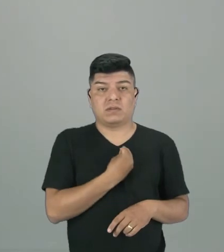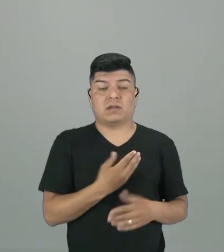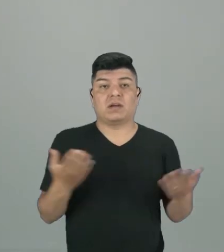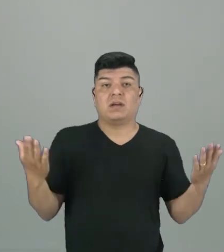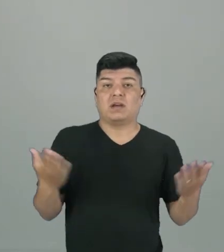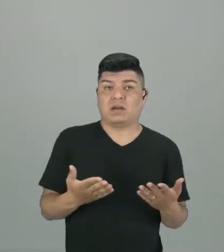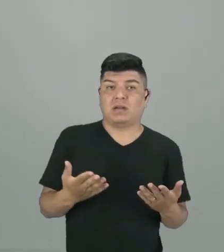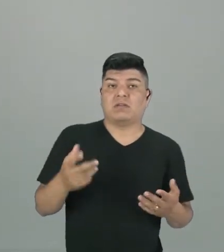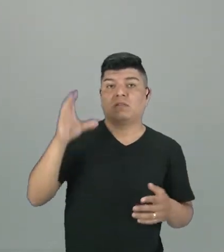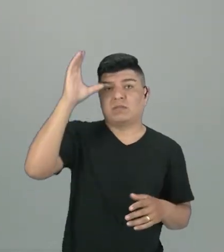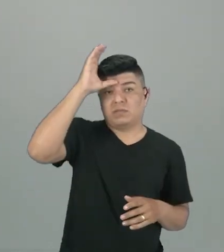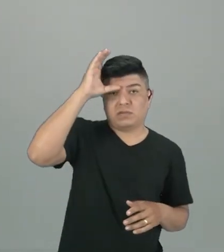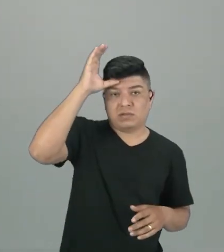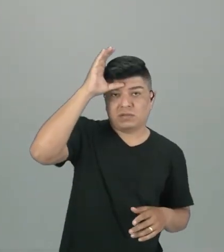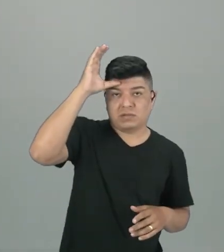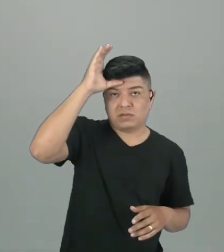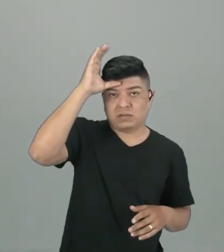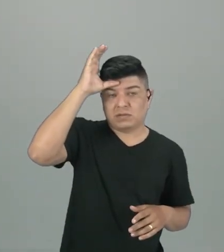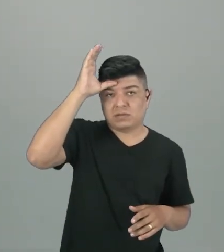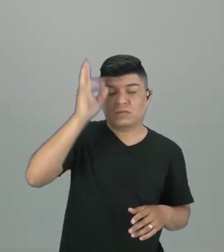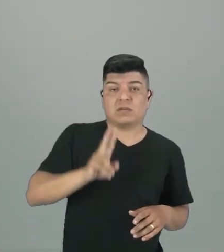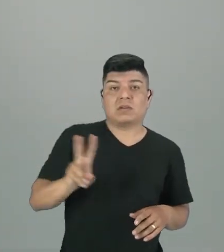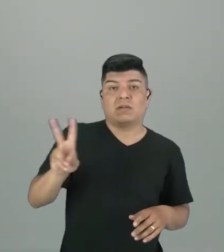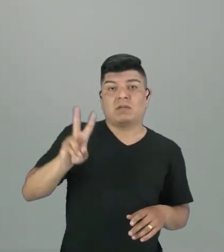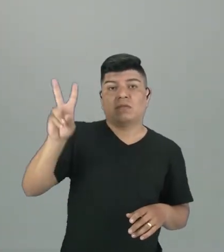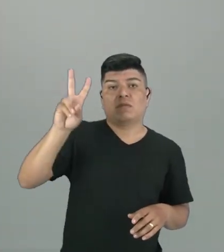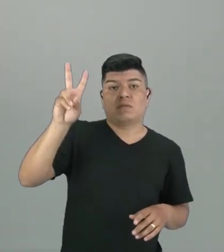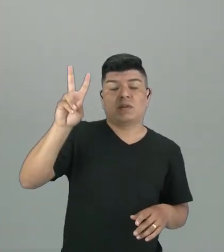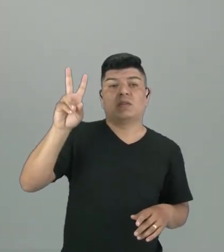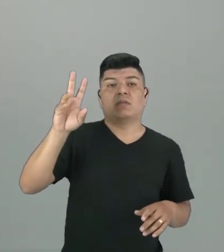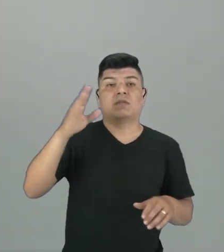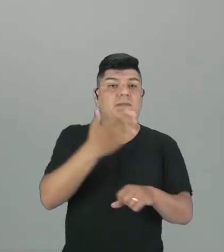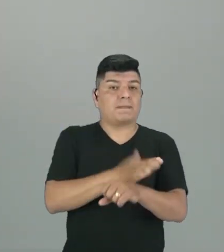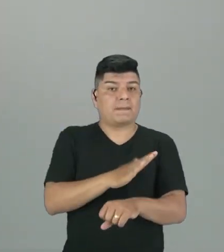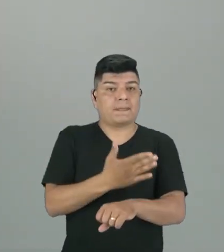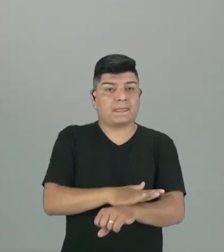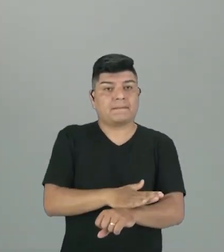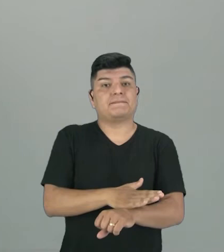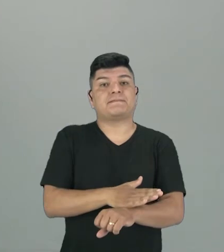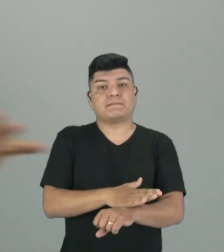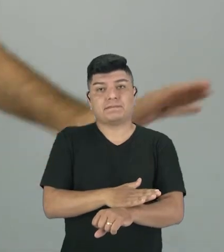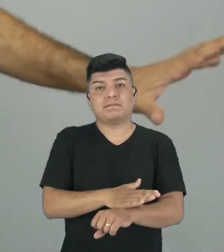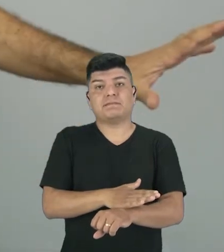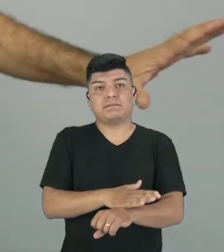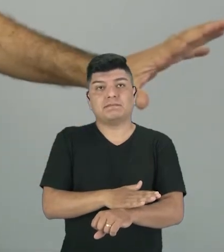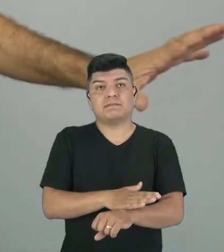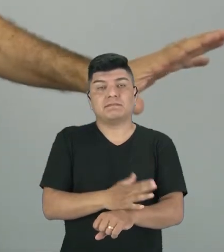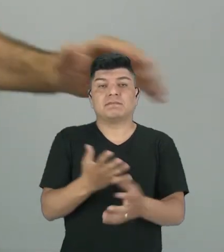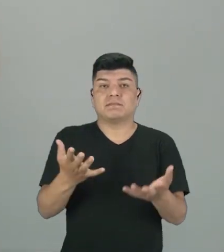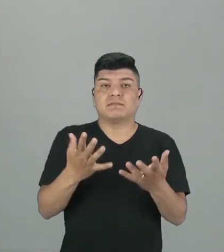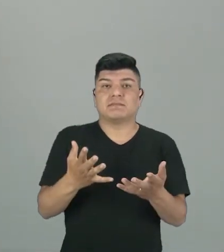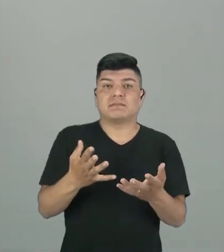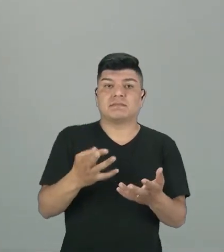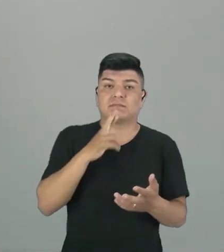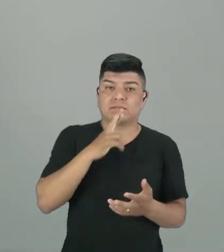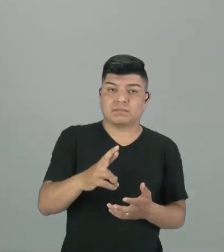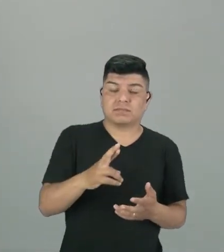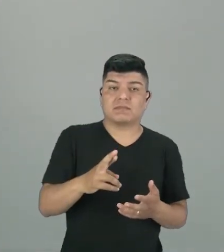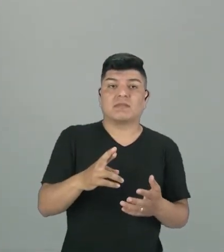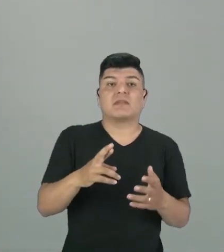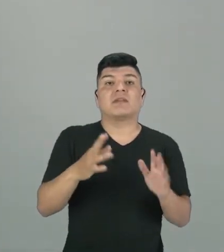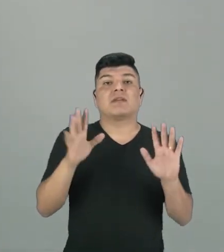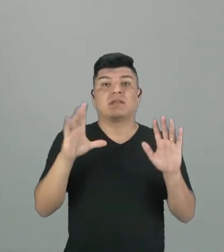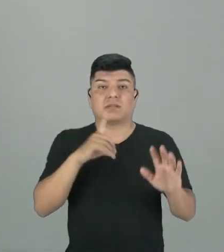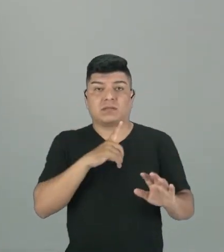me conscientizei, agora eu vou incorporar valores, agora eu vou praticar. E eu quero ver os resultados. Então, são etapas